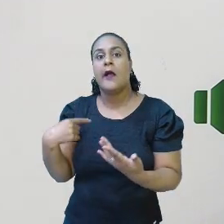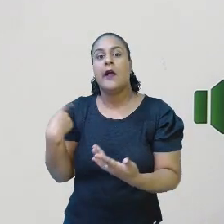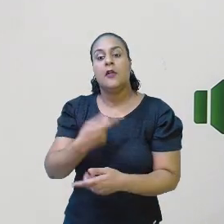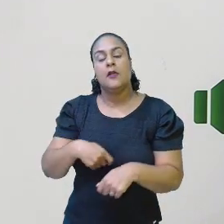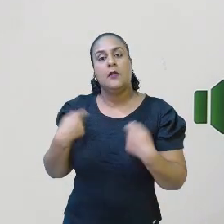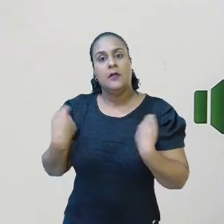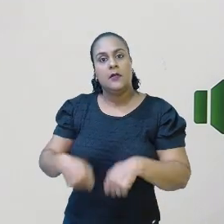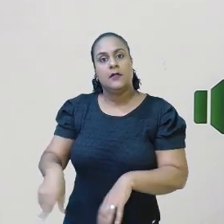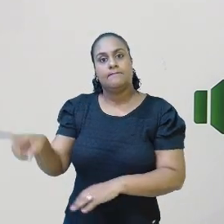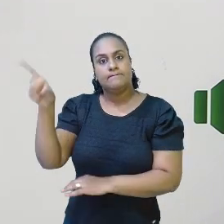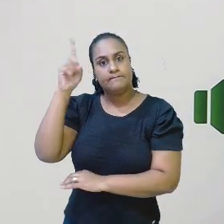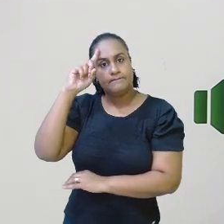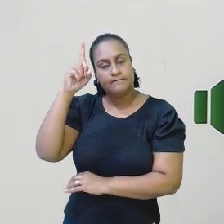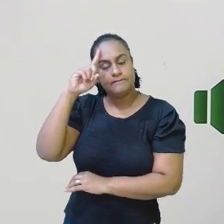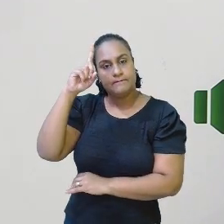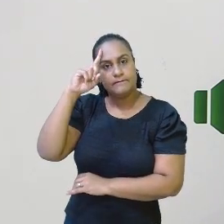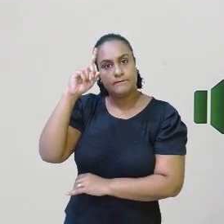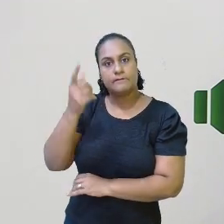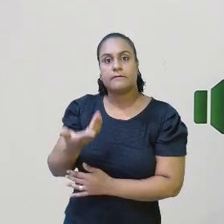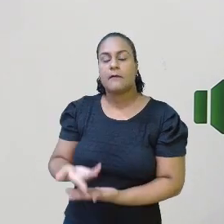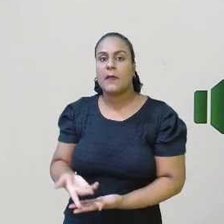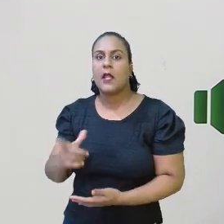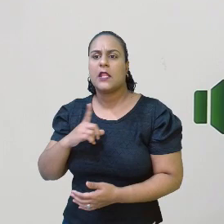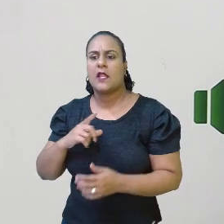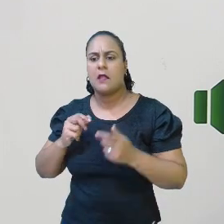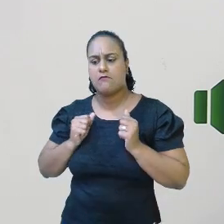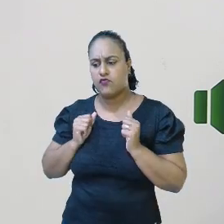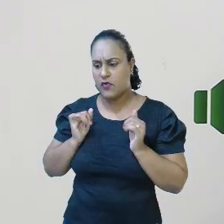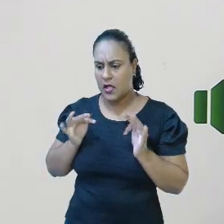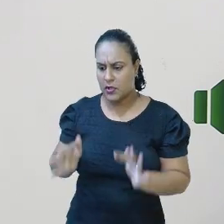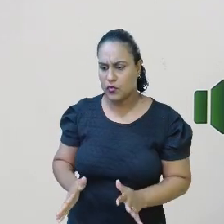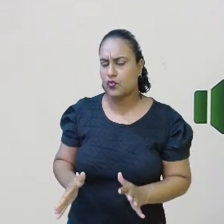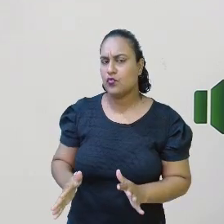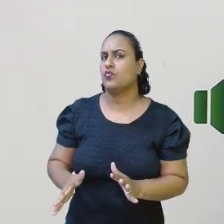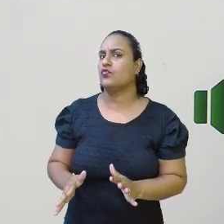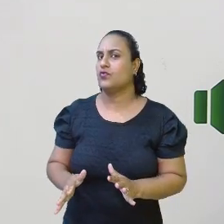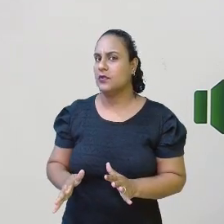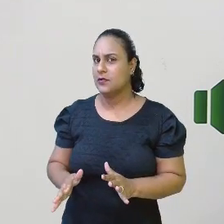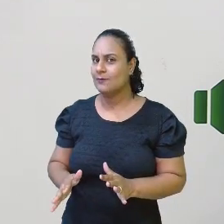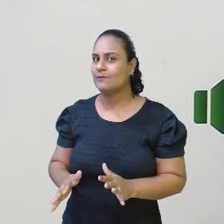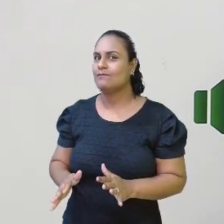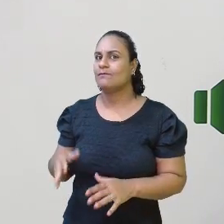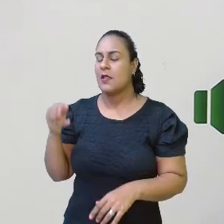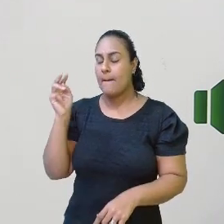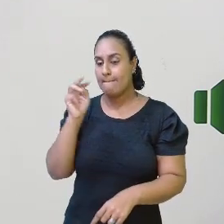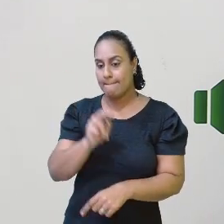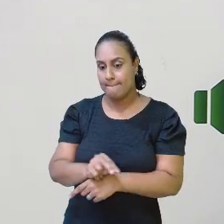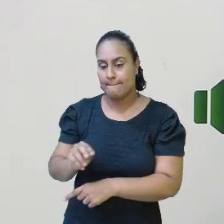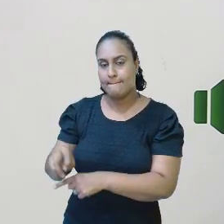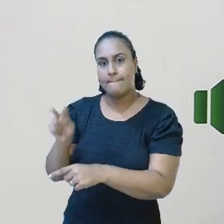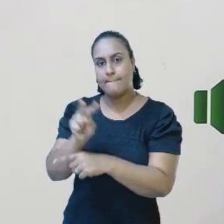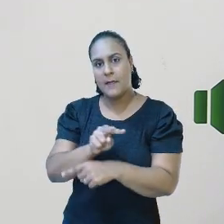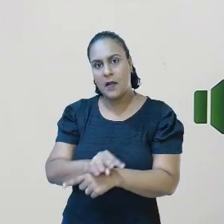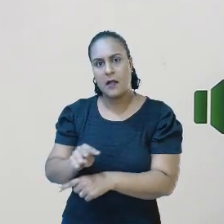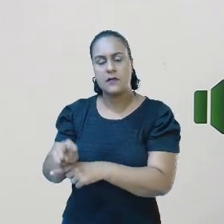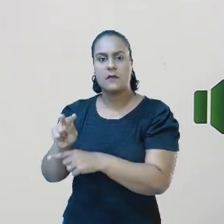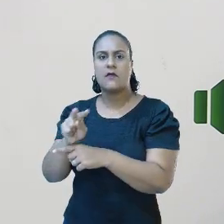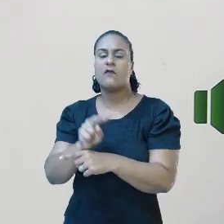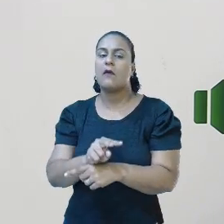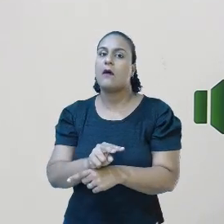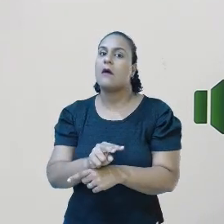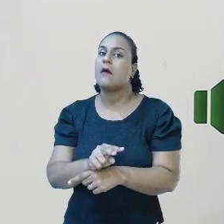precisamos todos os dias tomar ações, tomar atitudes de preservação, para que a gente